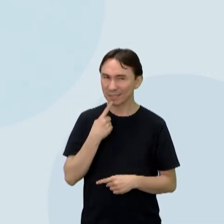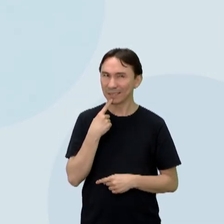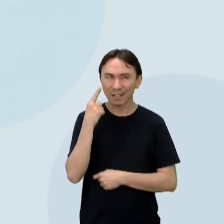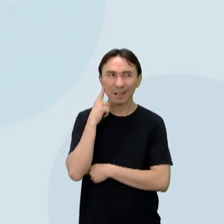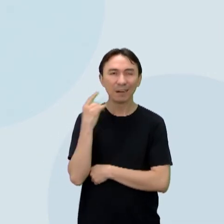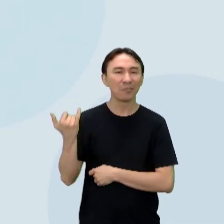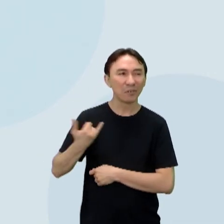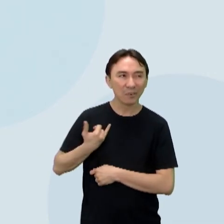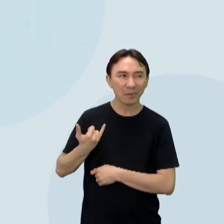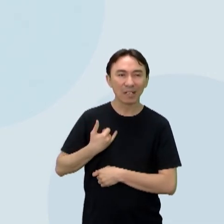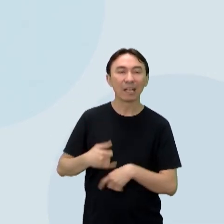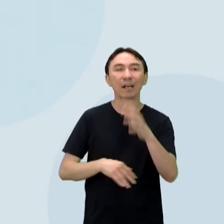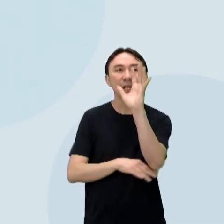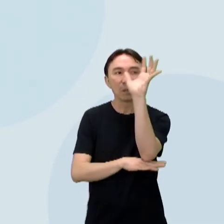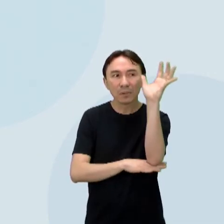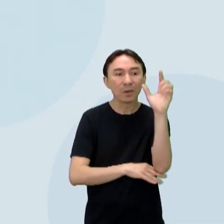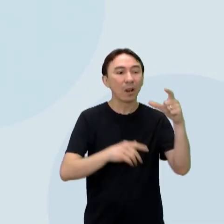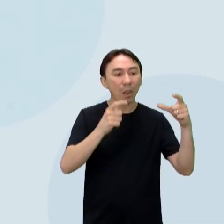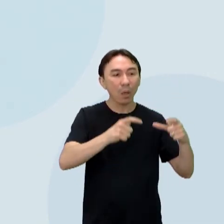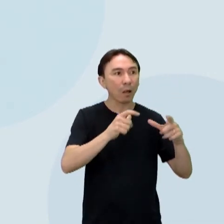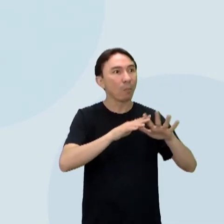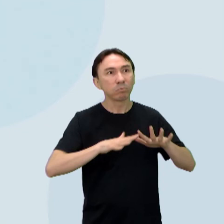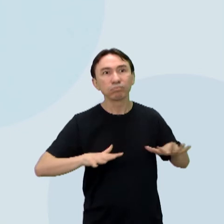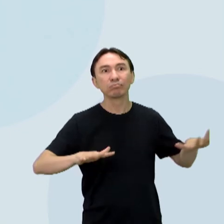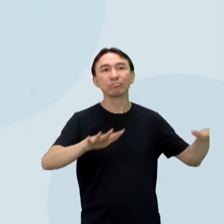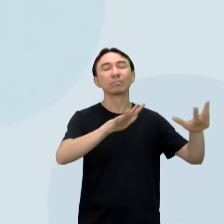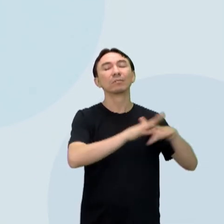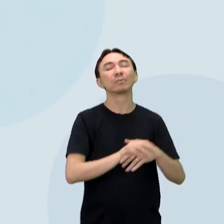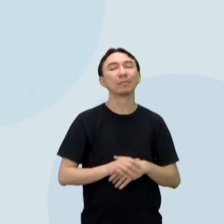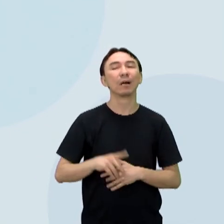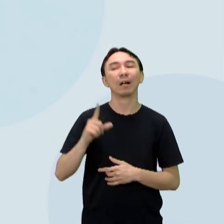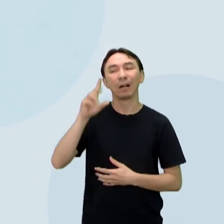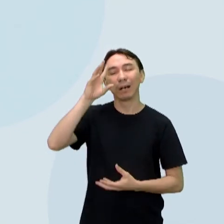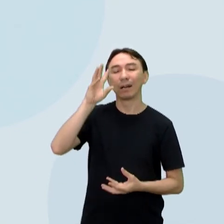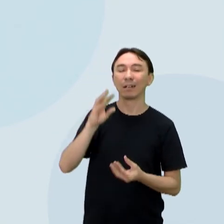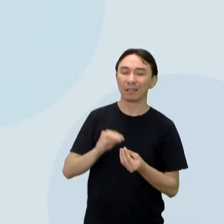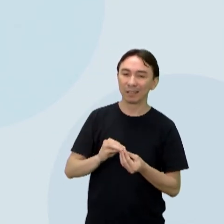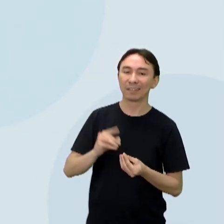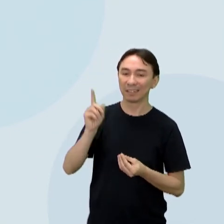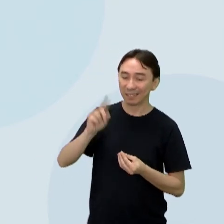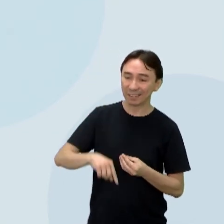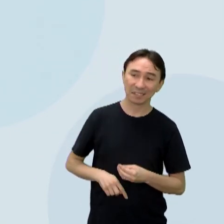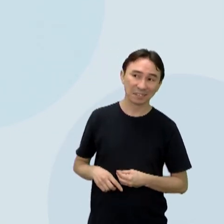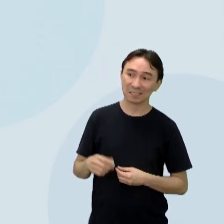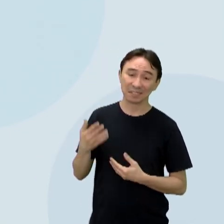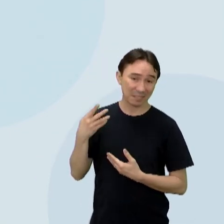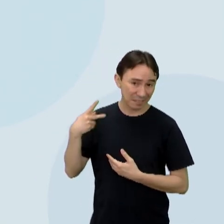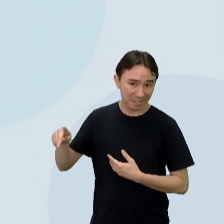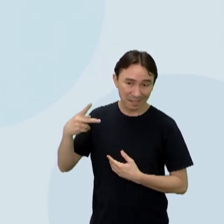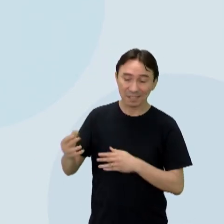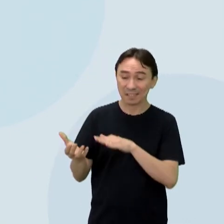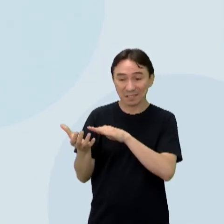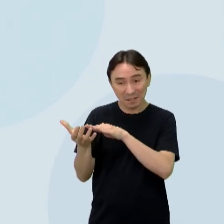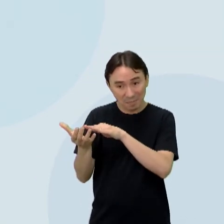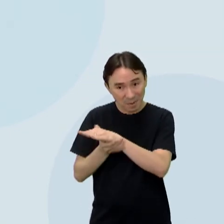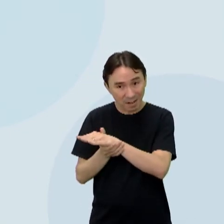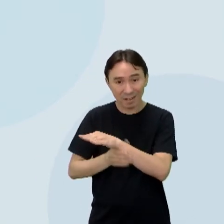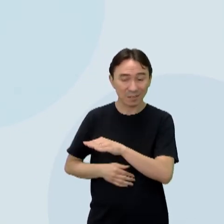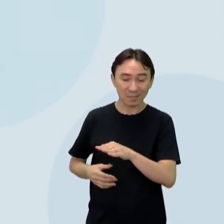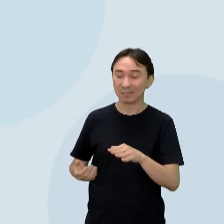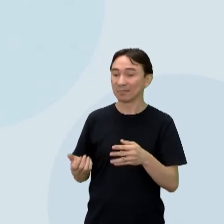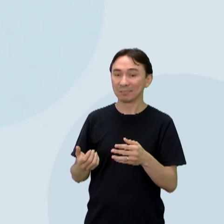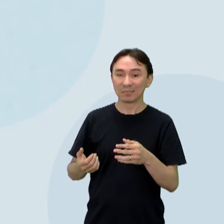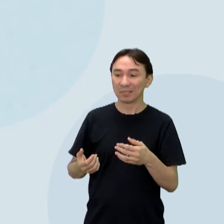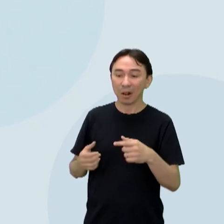em toda parte, né? Isso no segundo quadrinho, Garfield fez referência ao lugar onde os sapatos de John estão.